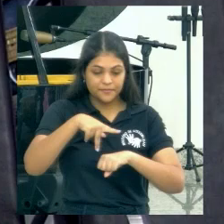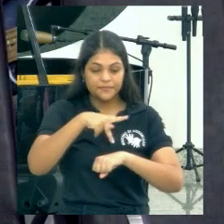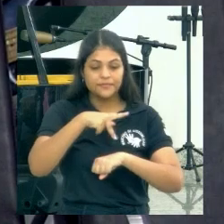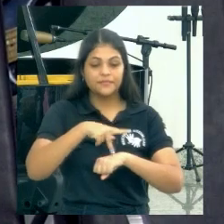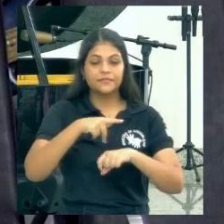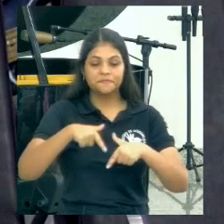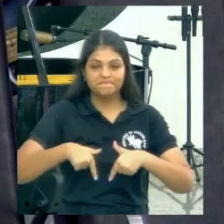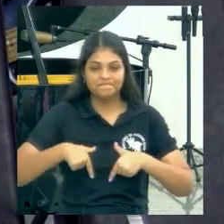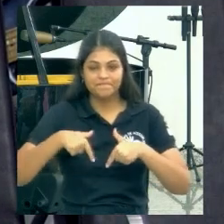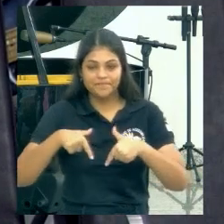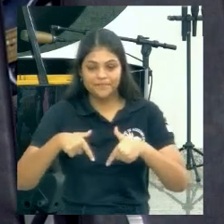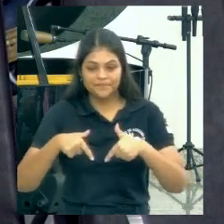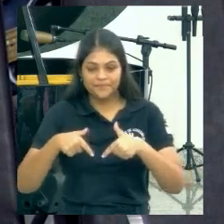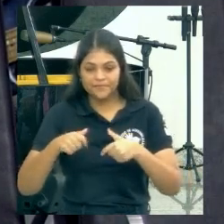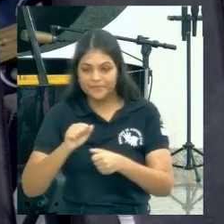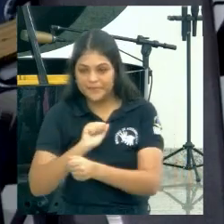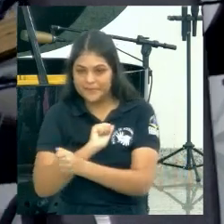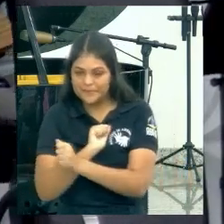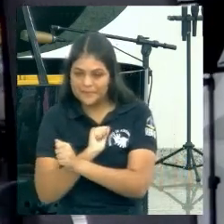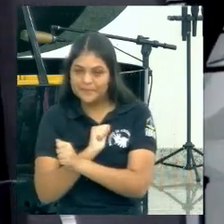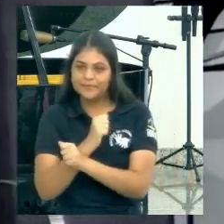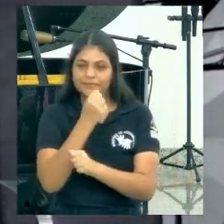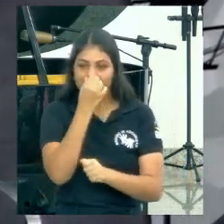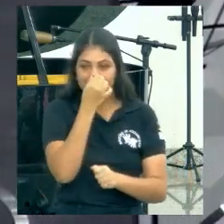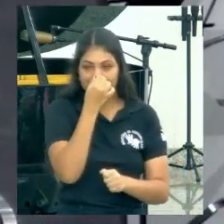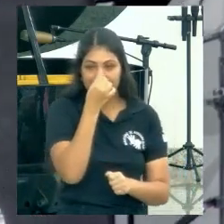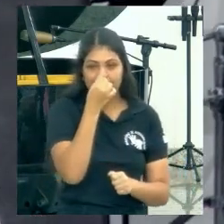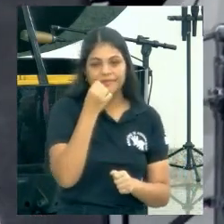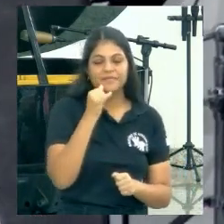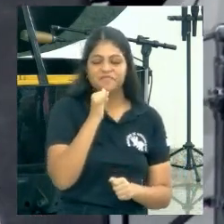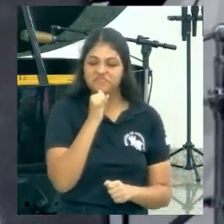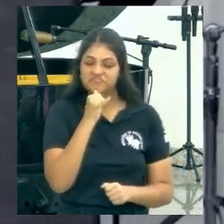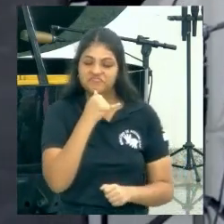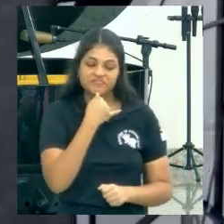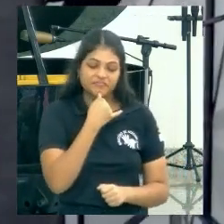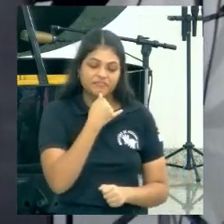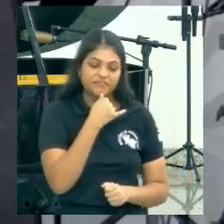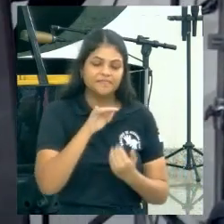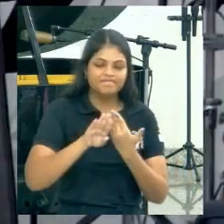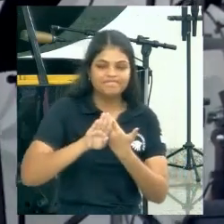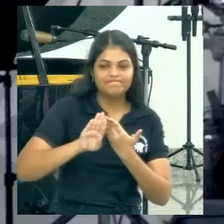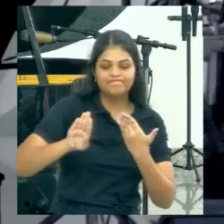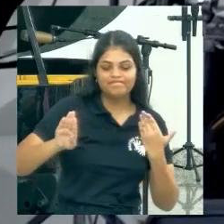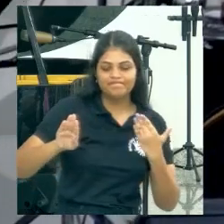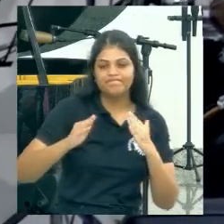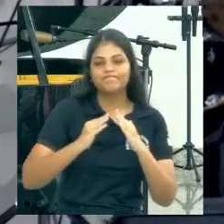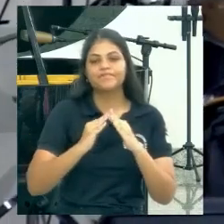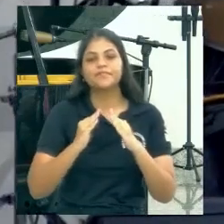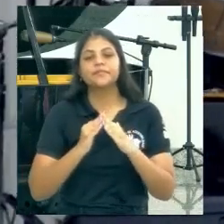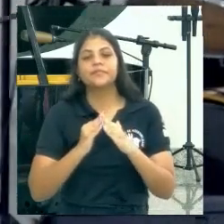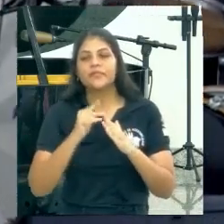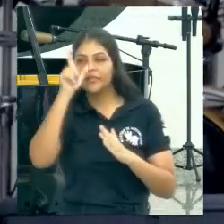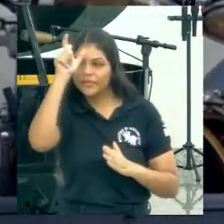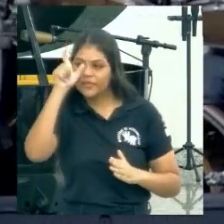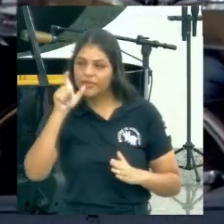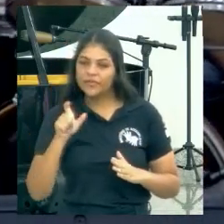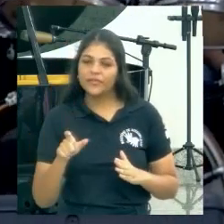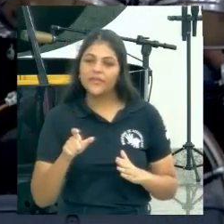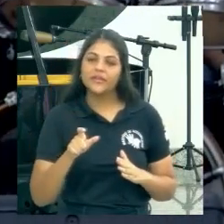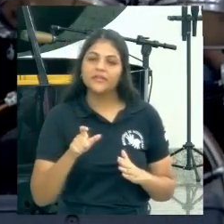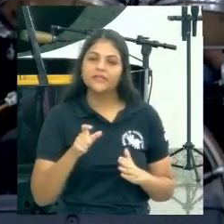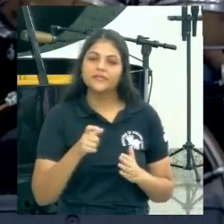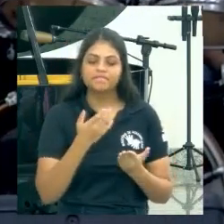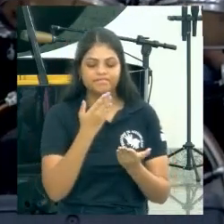no cativeiro, tomado pelo desânimo e pelo desgosto de estar longe de casa, gente que desistiu de viver, que não queria mais